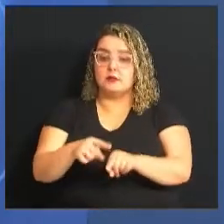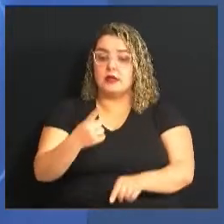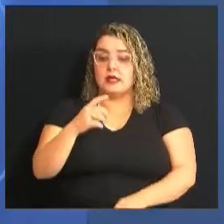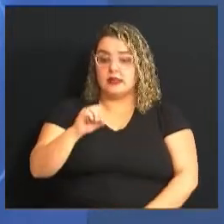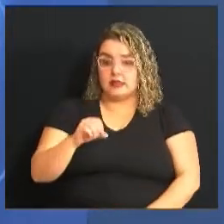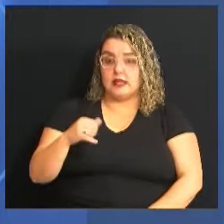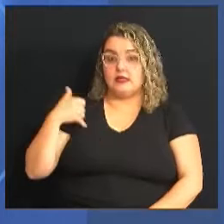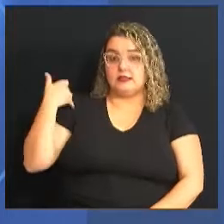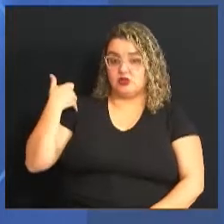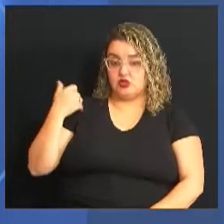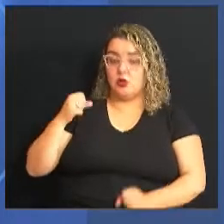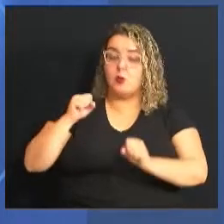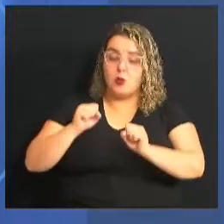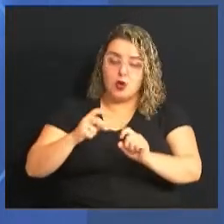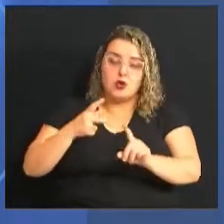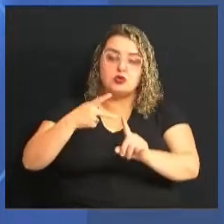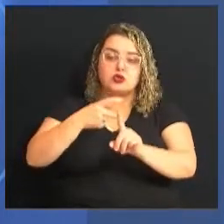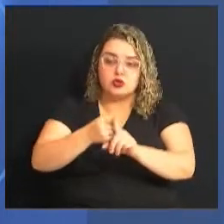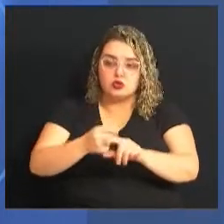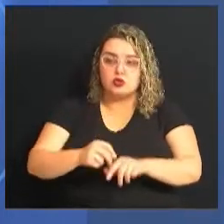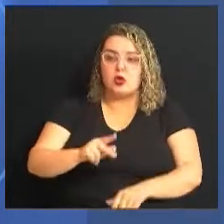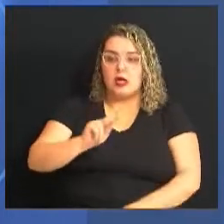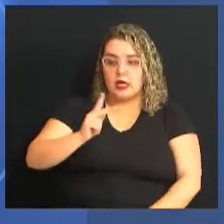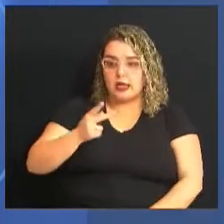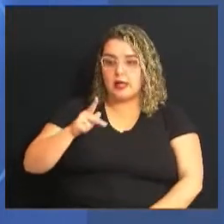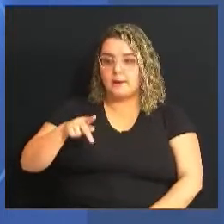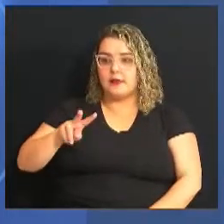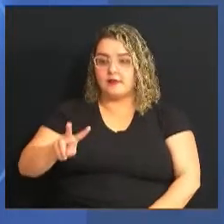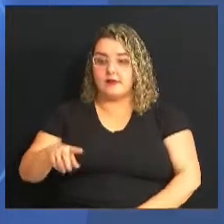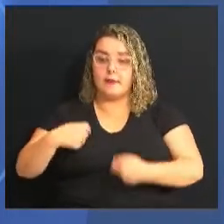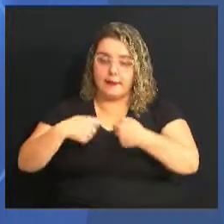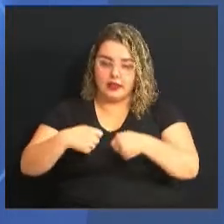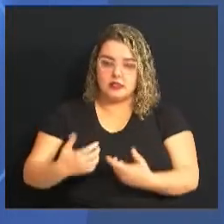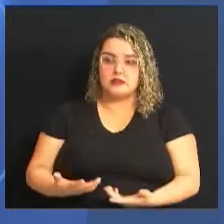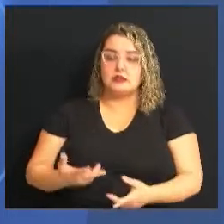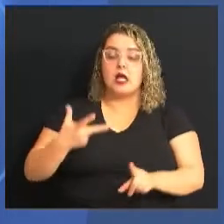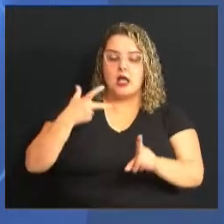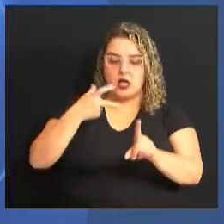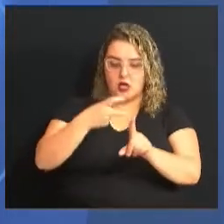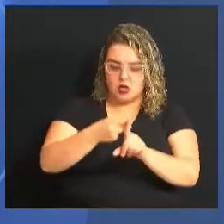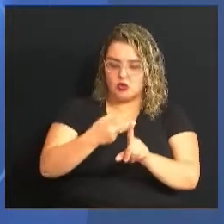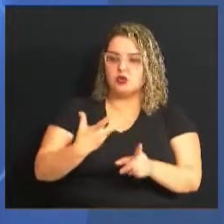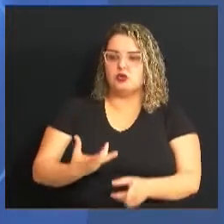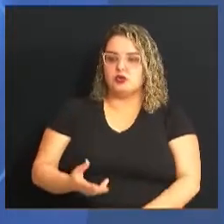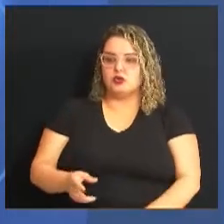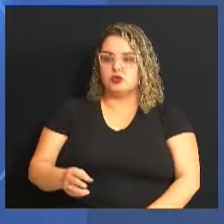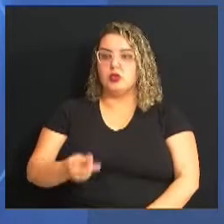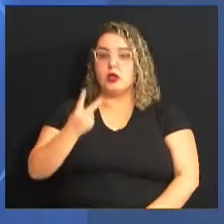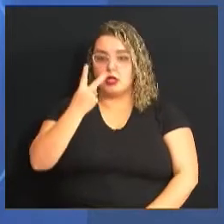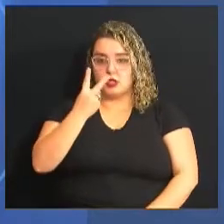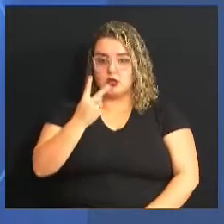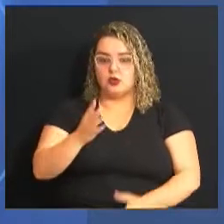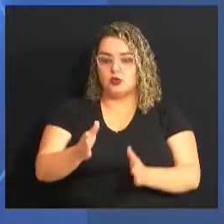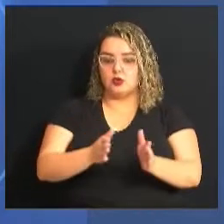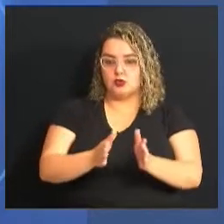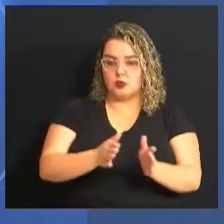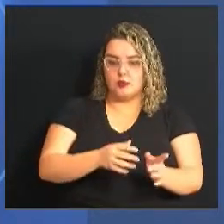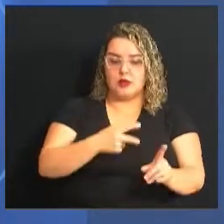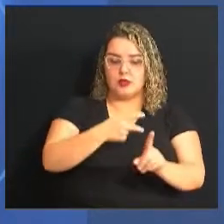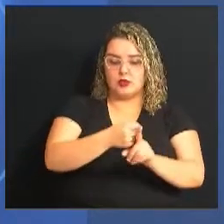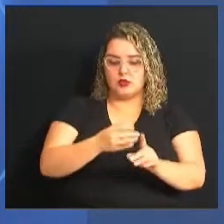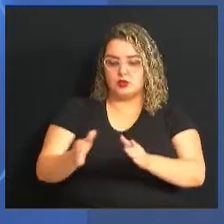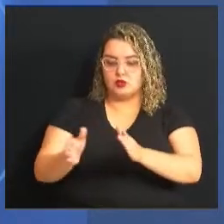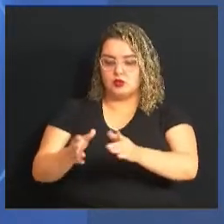ser imunizados. A prefeitura lembra que o imunizante é injetável e aplicado em 2 doses, com intervalo